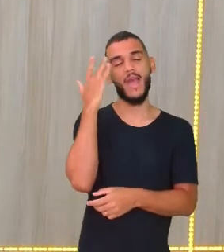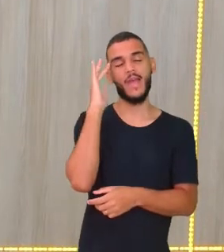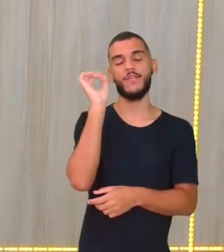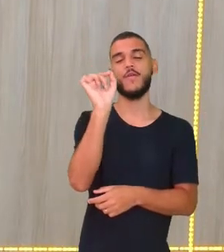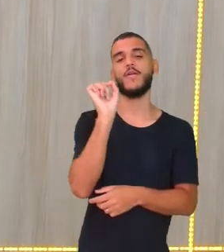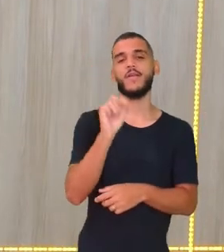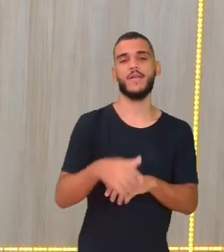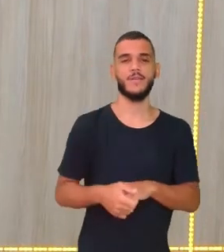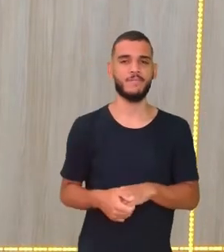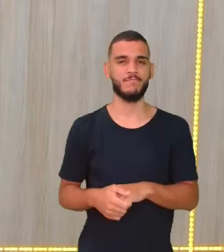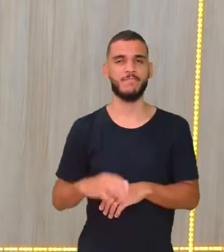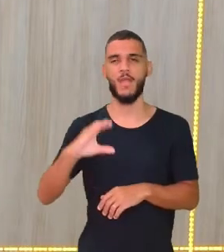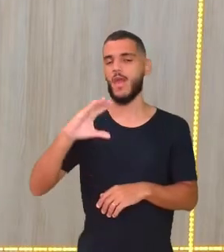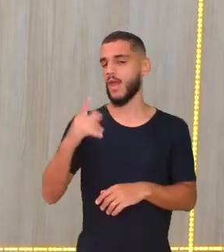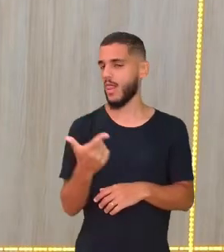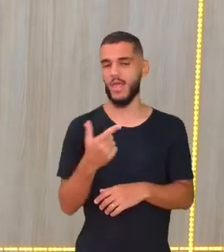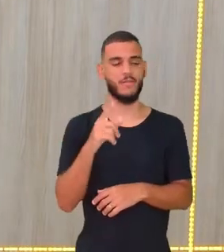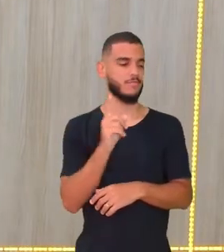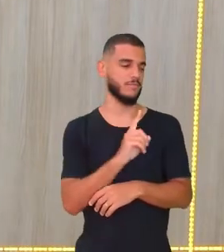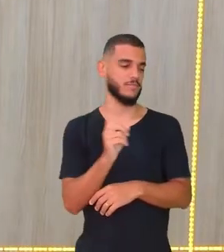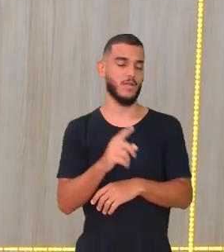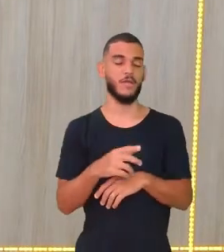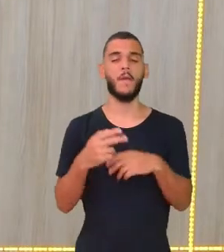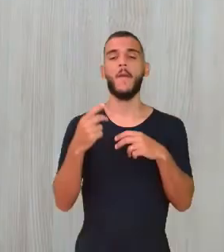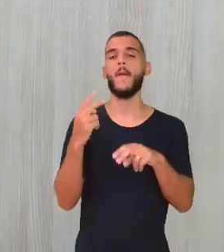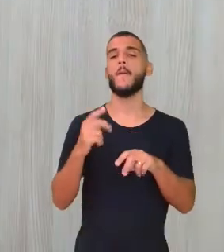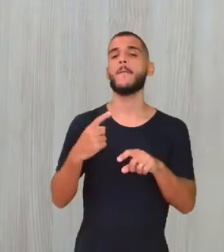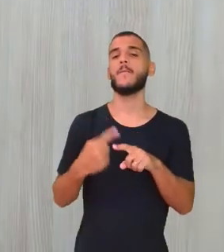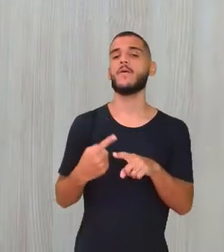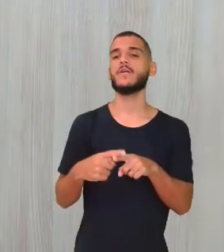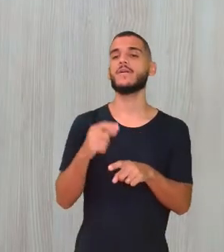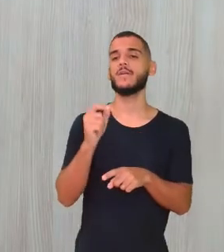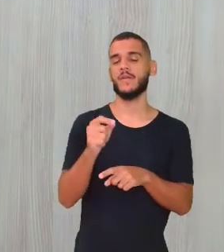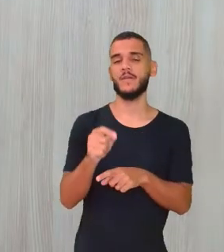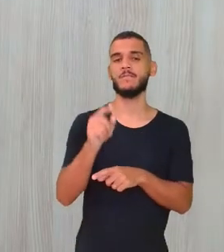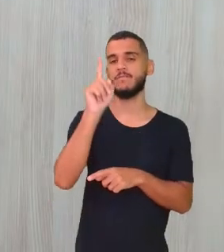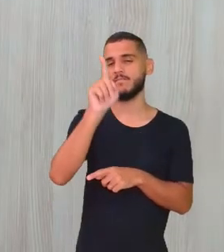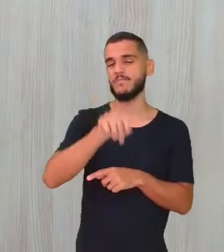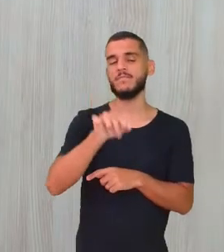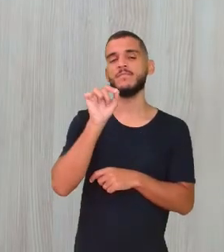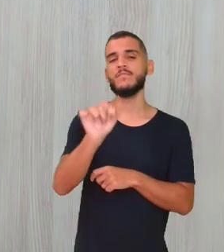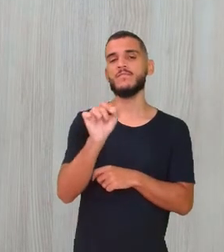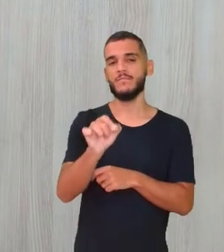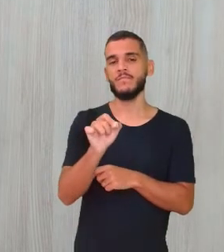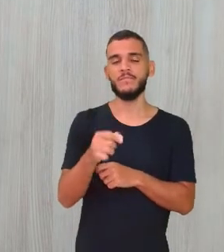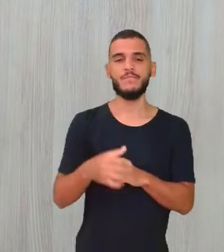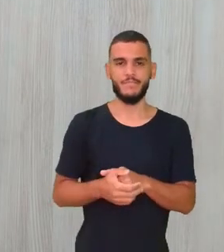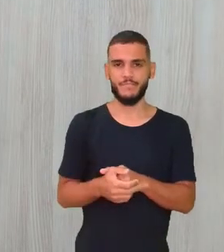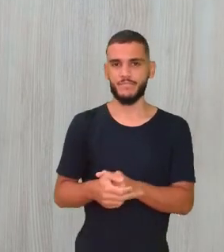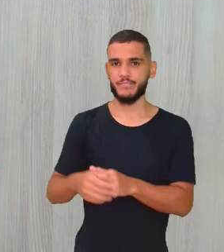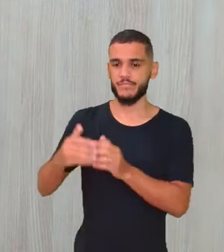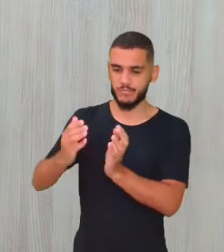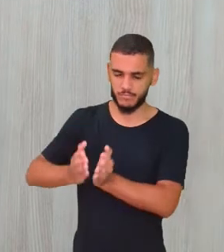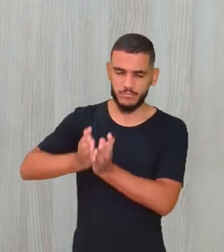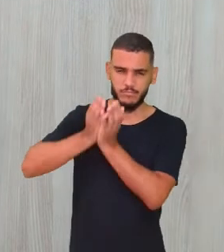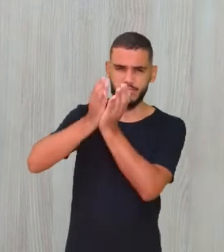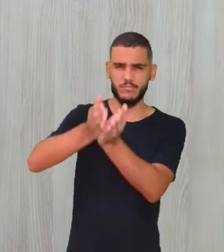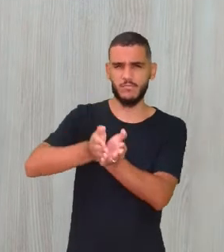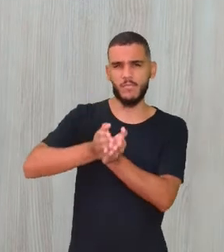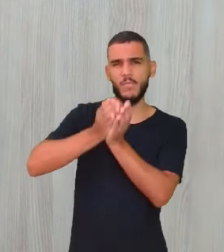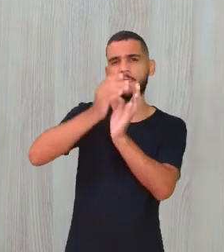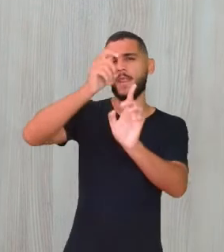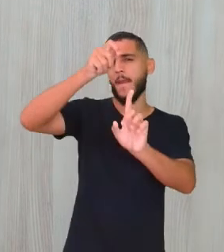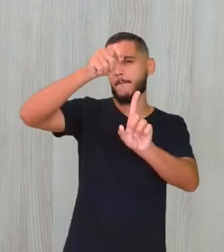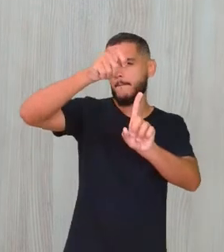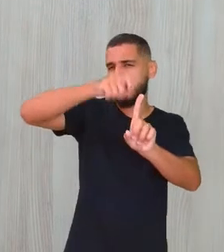Claro que não, né, Claro que não, né, professora Adriana? Camille? Porque é uma empreitada muito arriscada. Pois Você é. passar meses